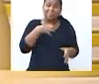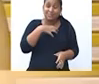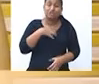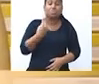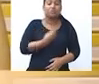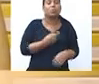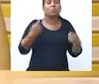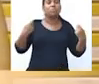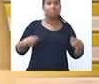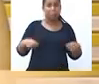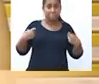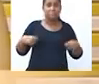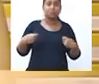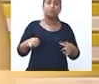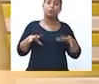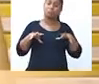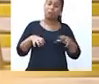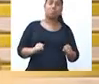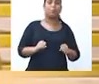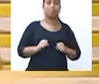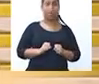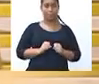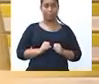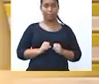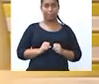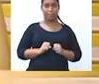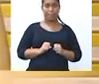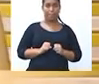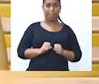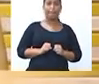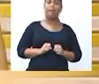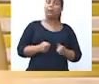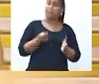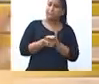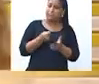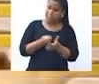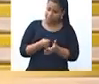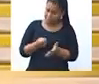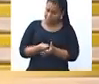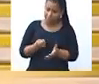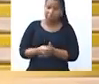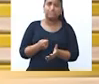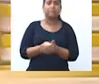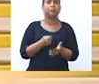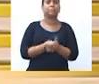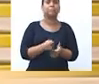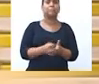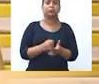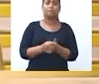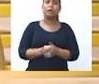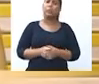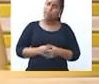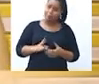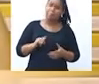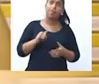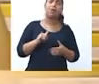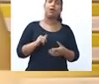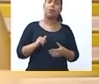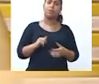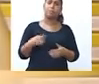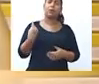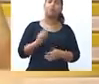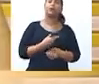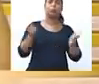gente precisa se apropriar. Com uma mão, lutar o máximo que puder, com a outra, brigar pelas condições para que a